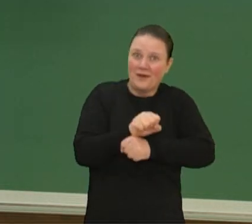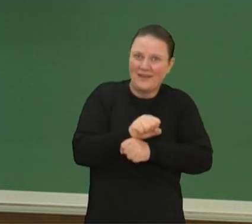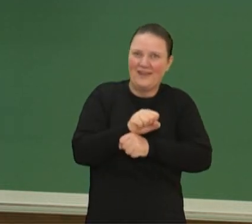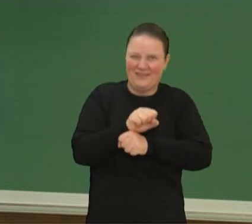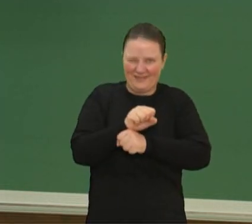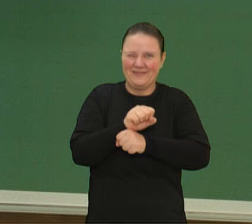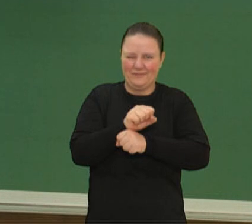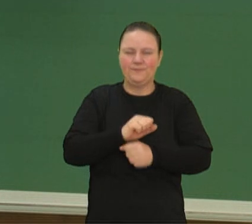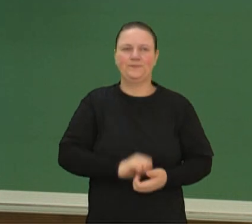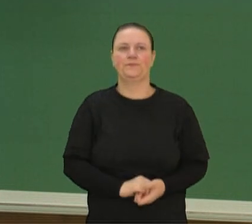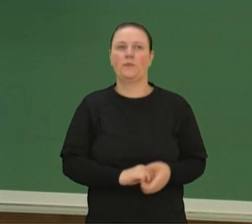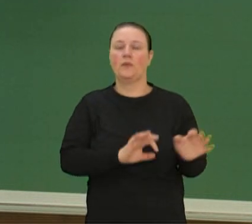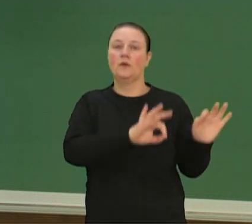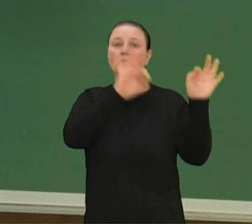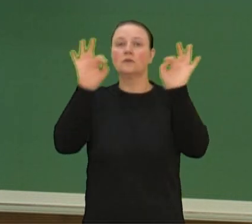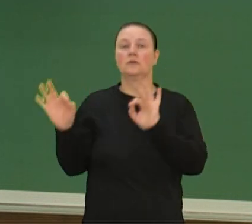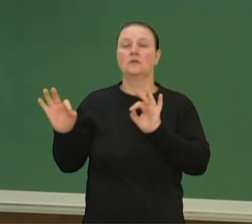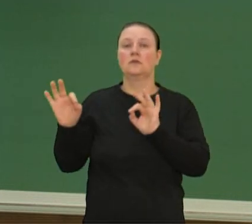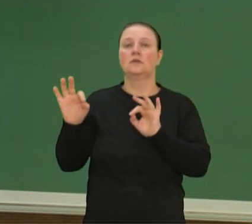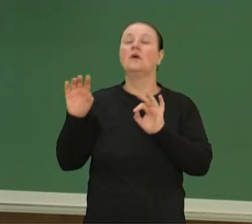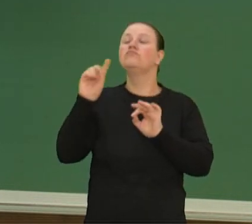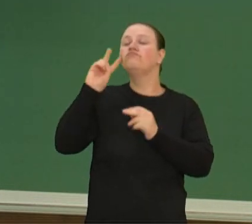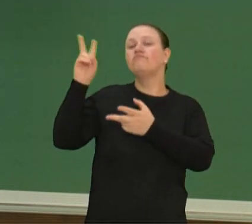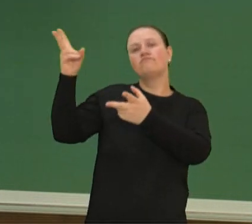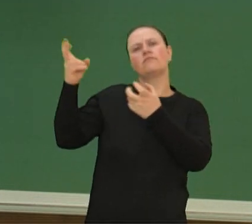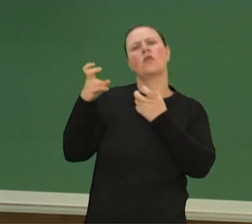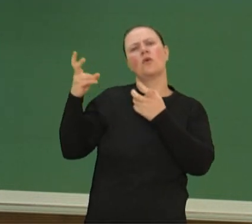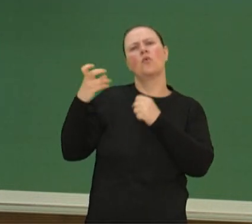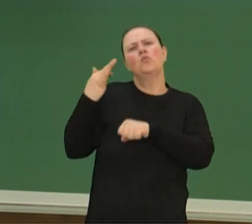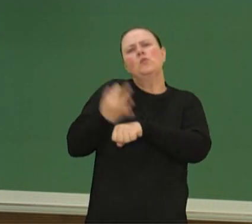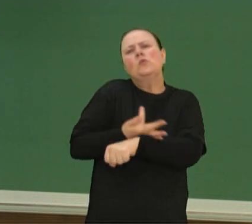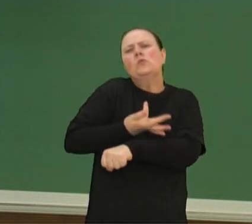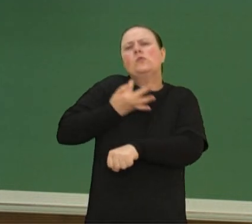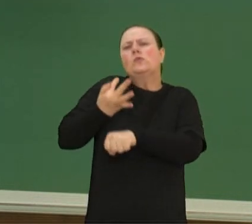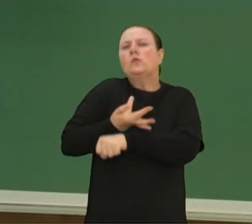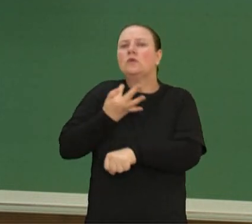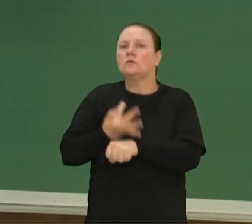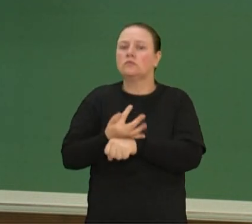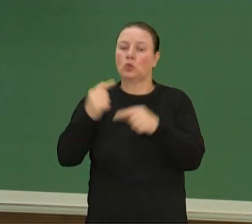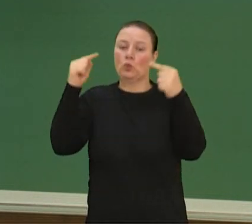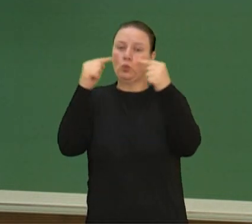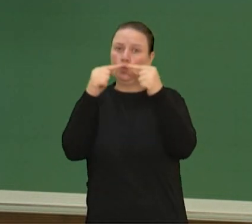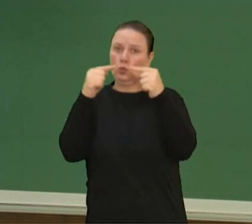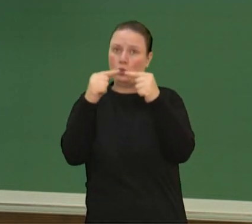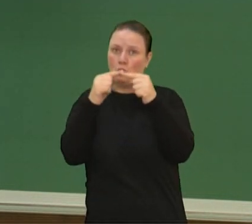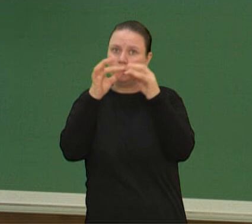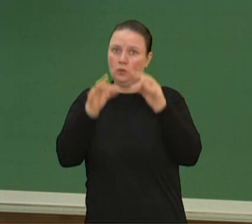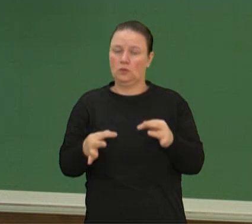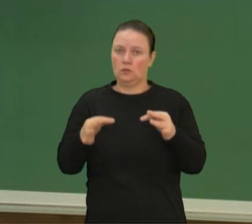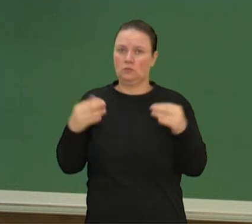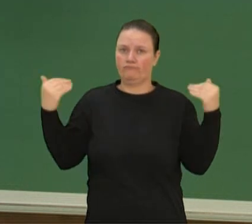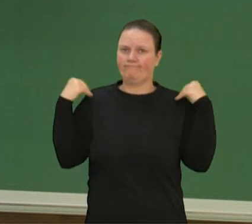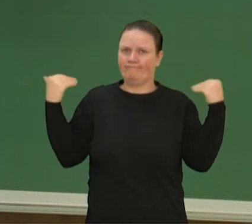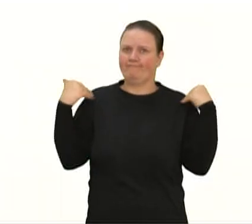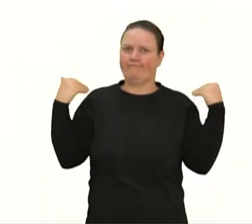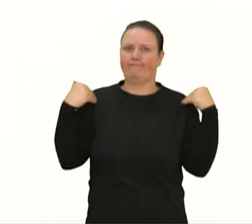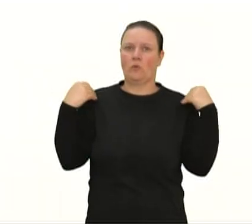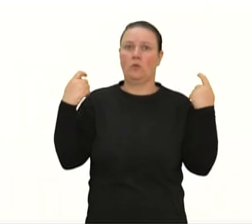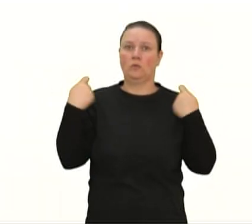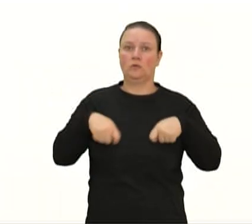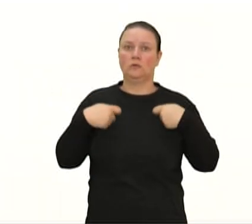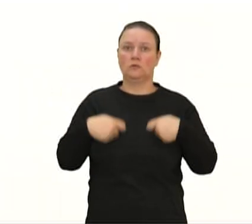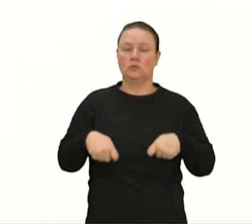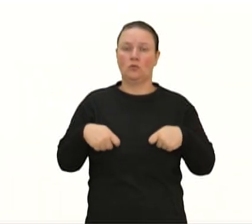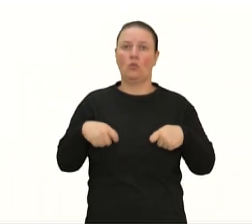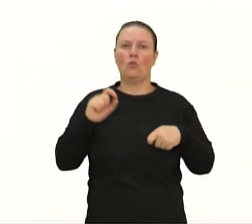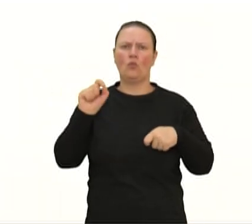Agora vamos falar sobre resistência. Então, falando de resistência relacionada a exercício físico, nós devemos considerar o sistema energético,